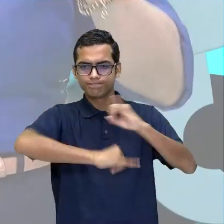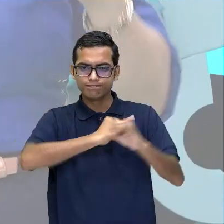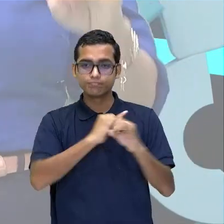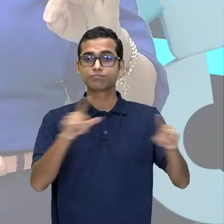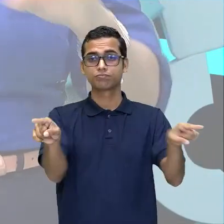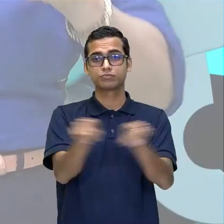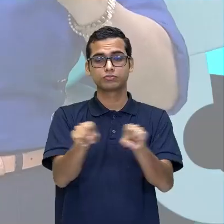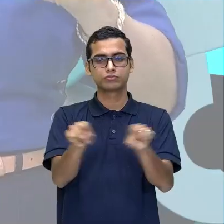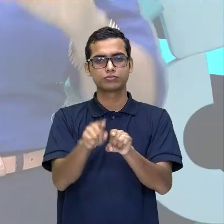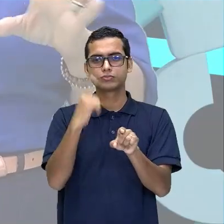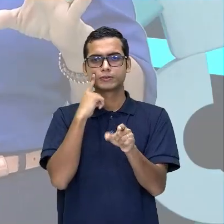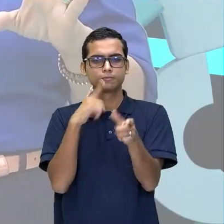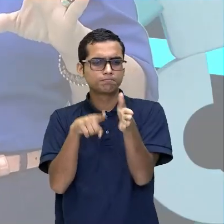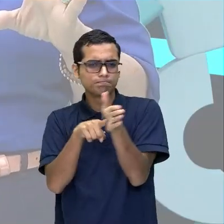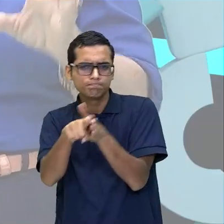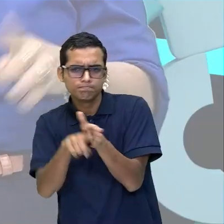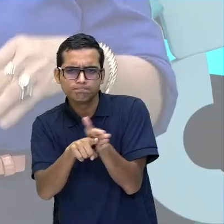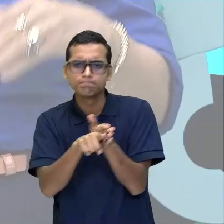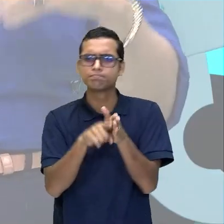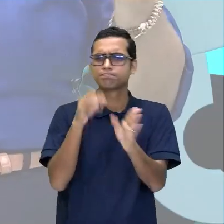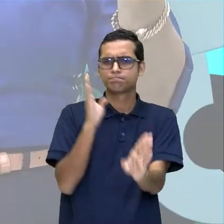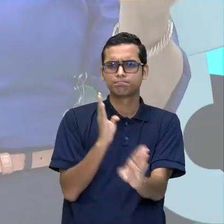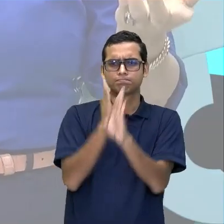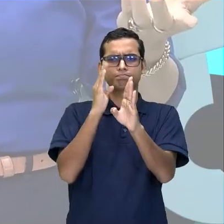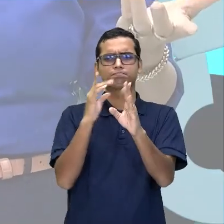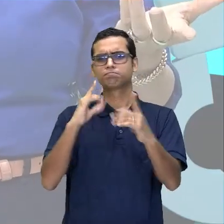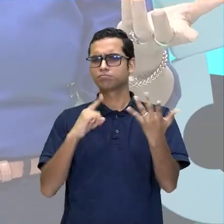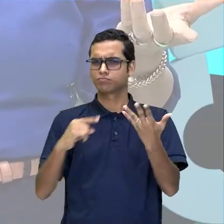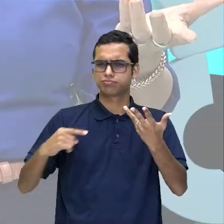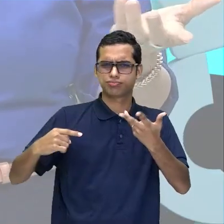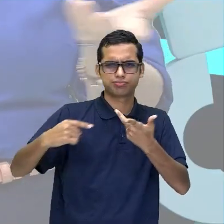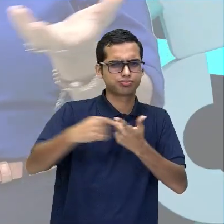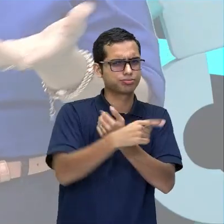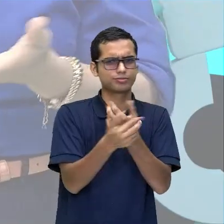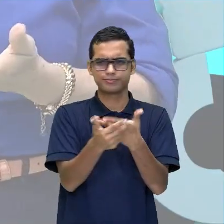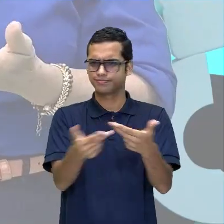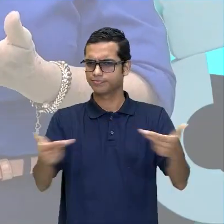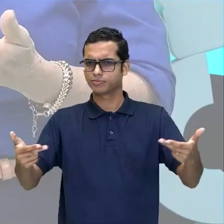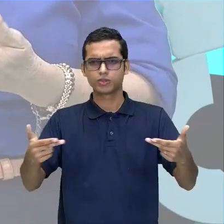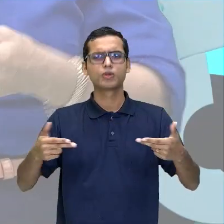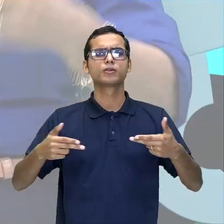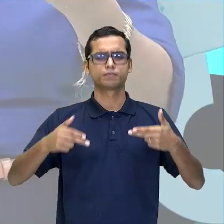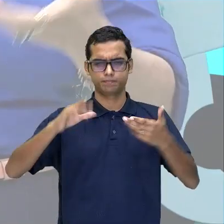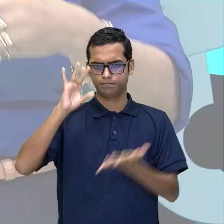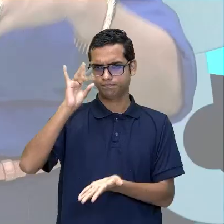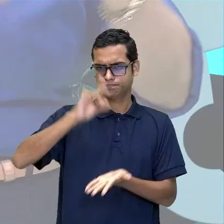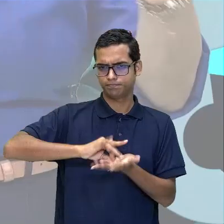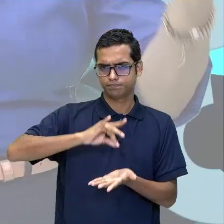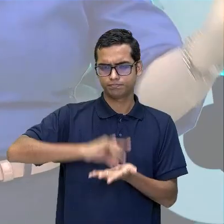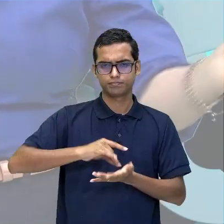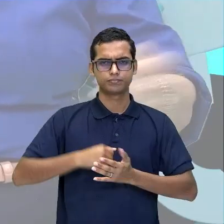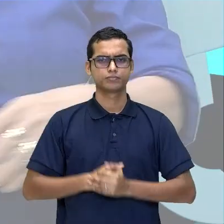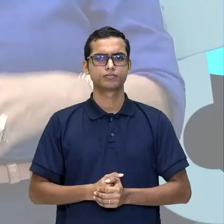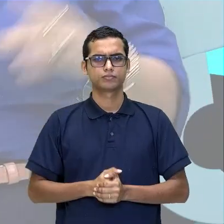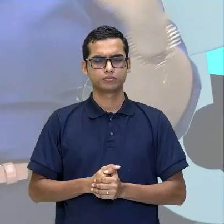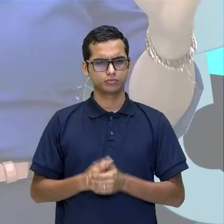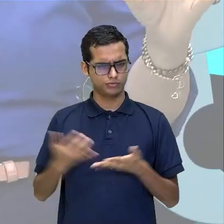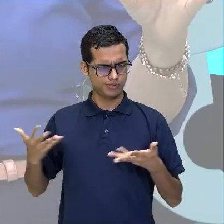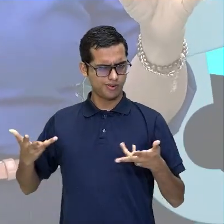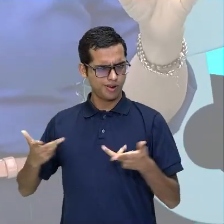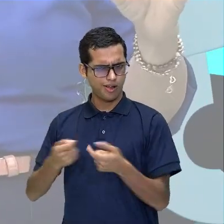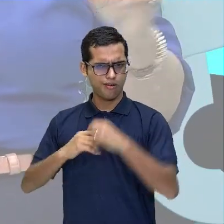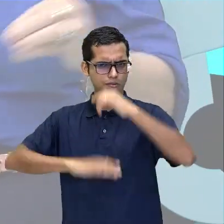o que precisam, o que necessitam, sem necessariamente precisar de habilidades